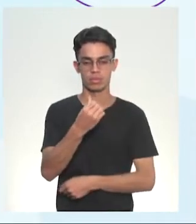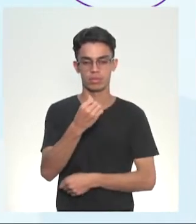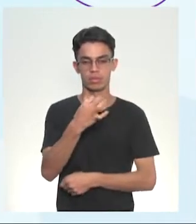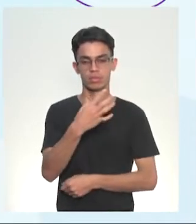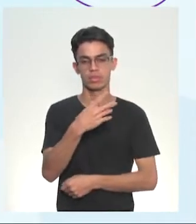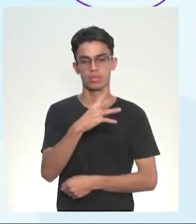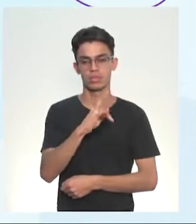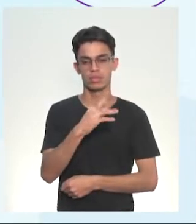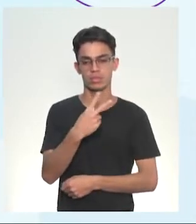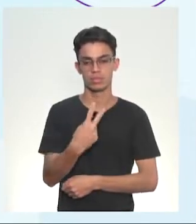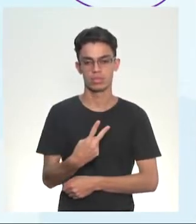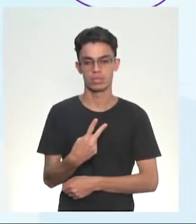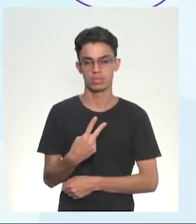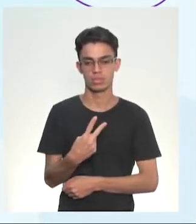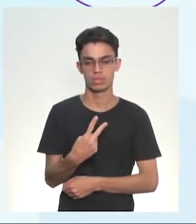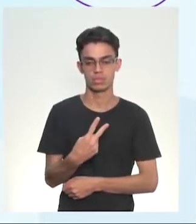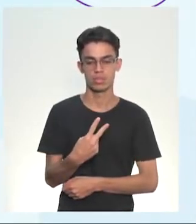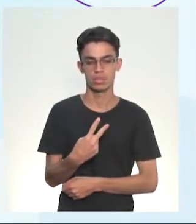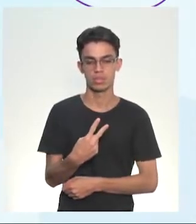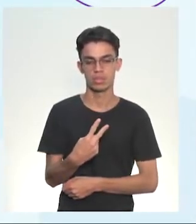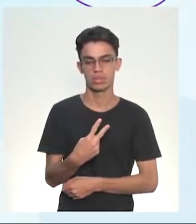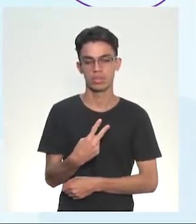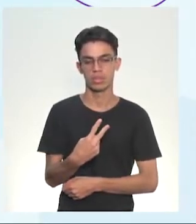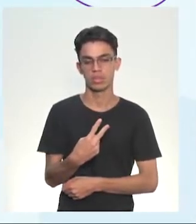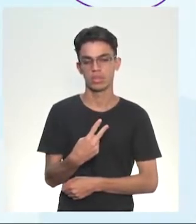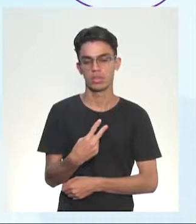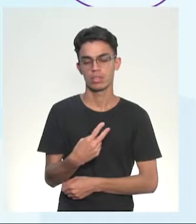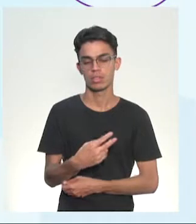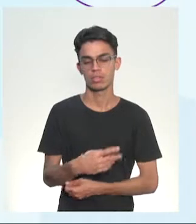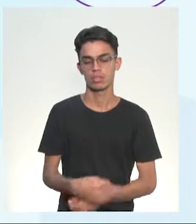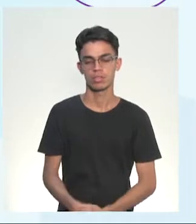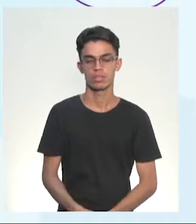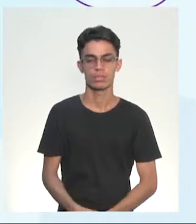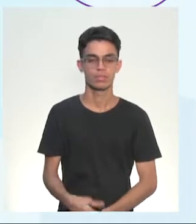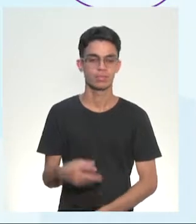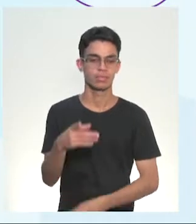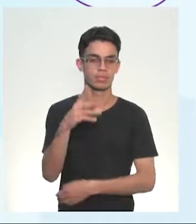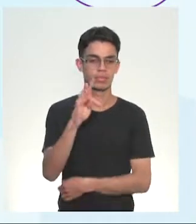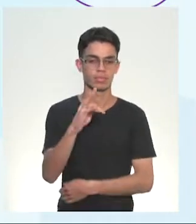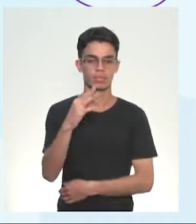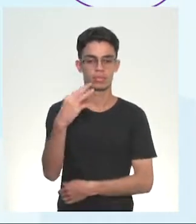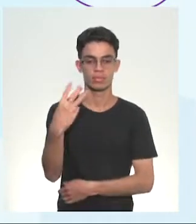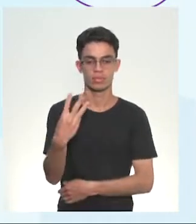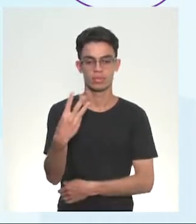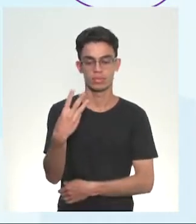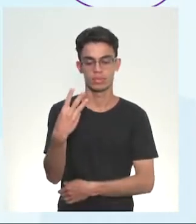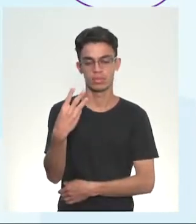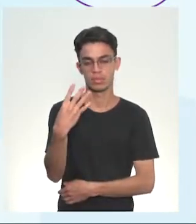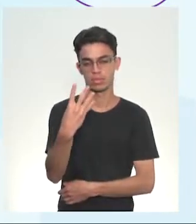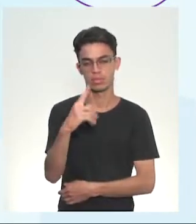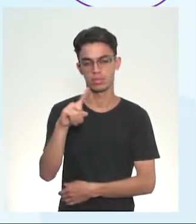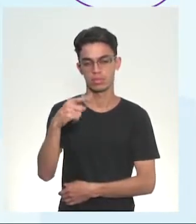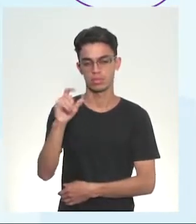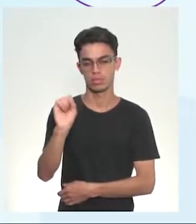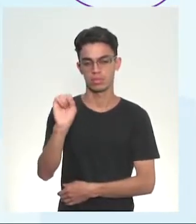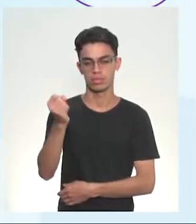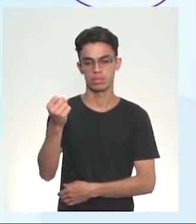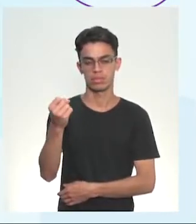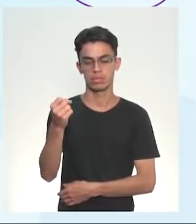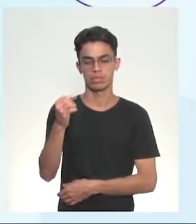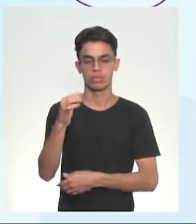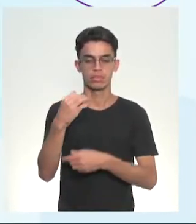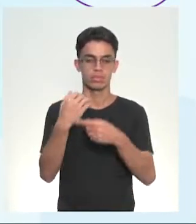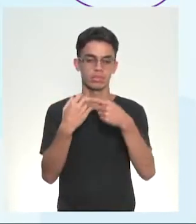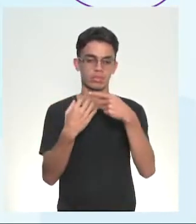por T2, que é 10, é igual. T3, que é 4,8, dividido